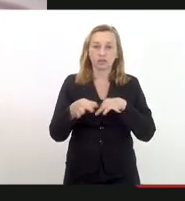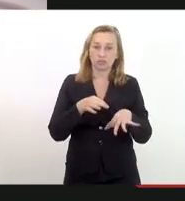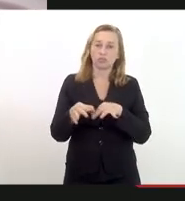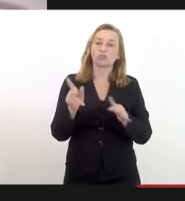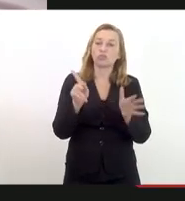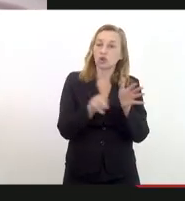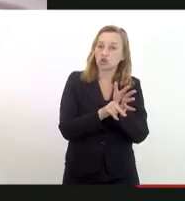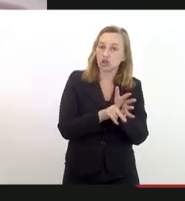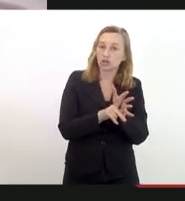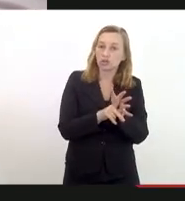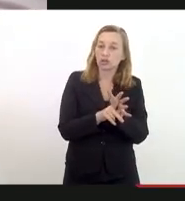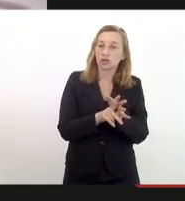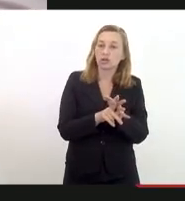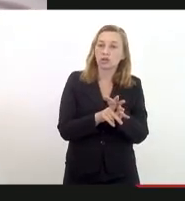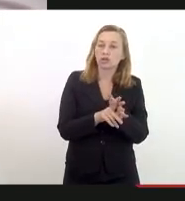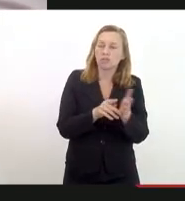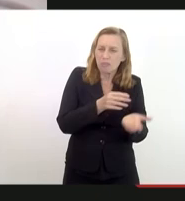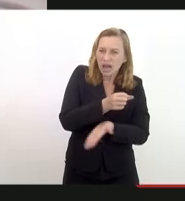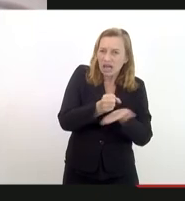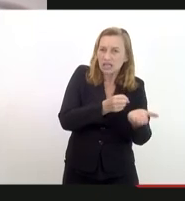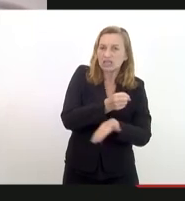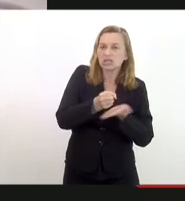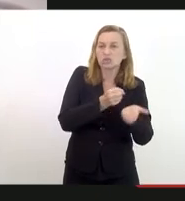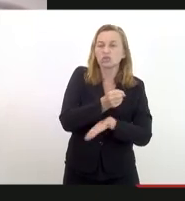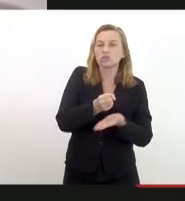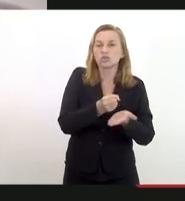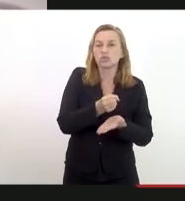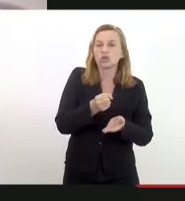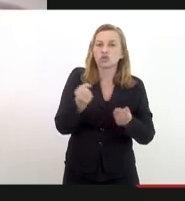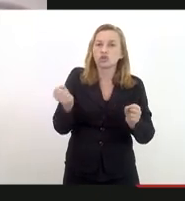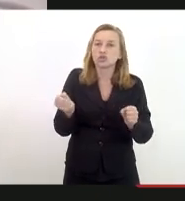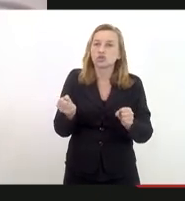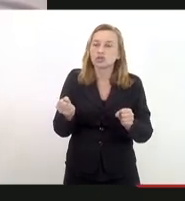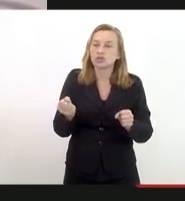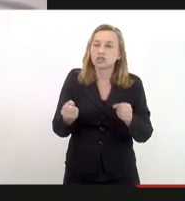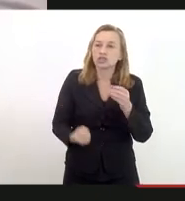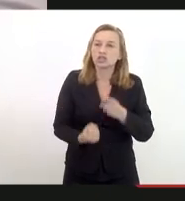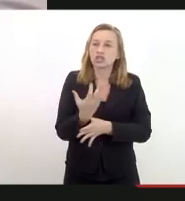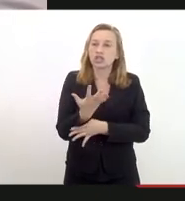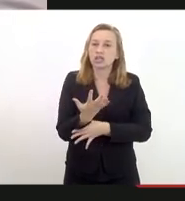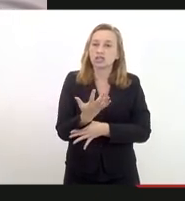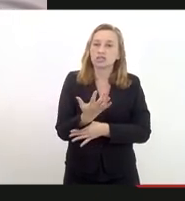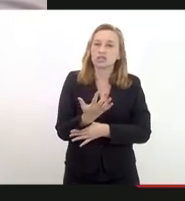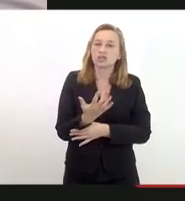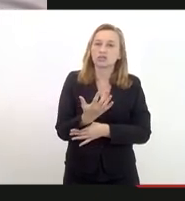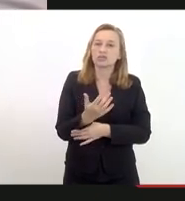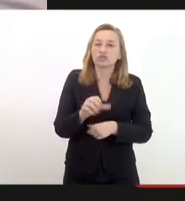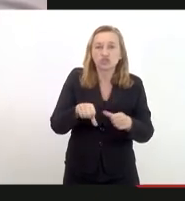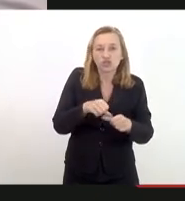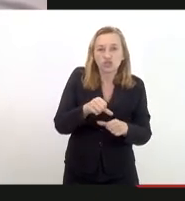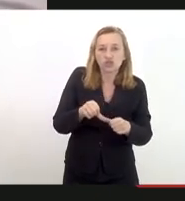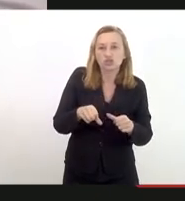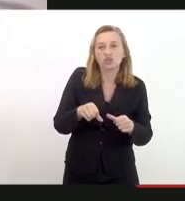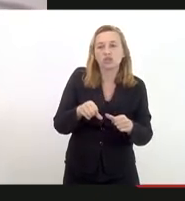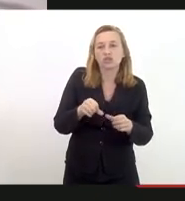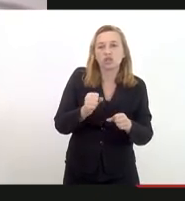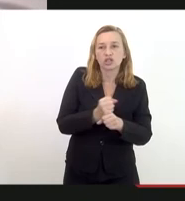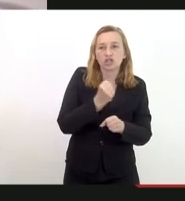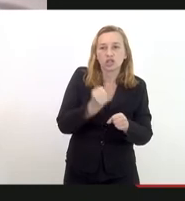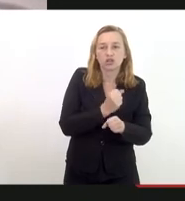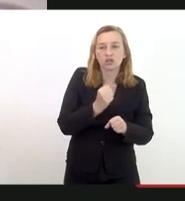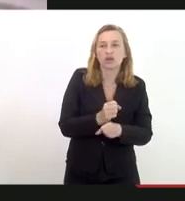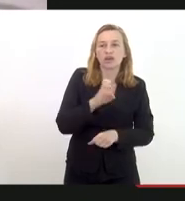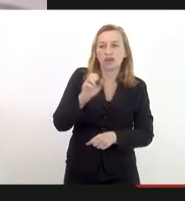projeto básico, um projeto de construção, de atualização, de reforma do